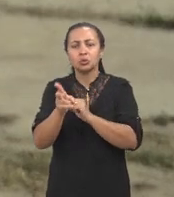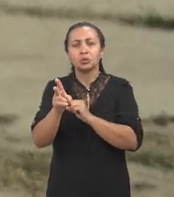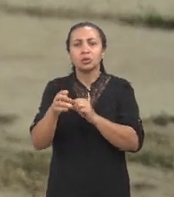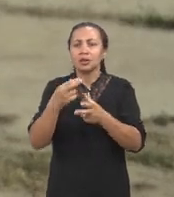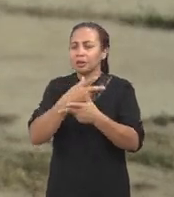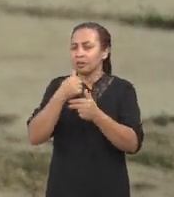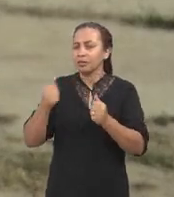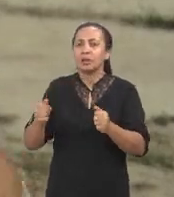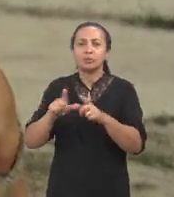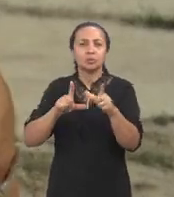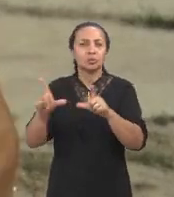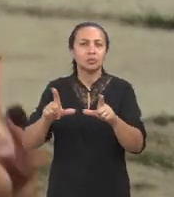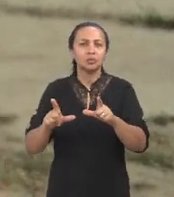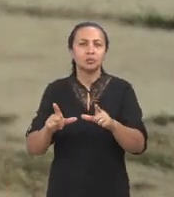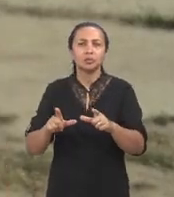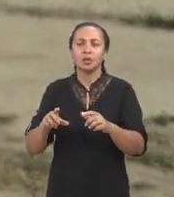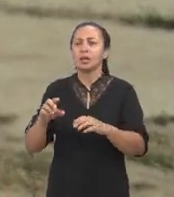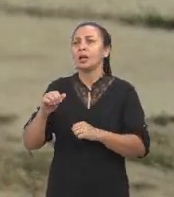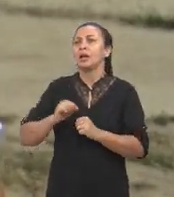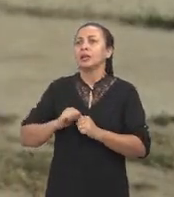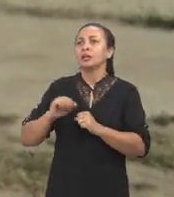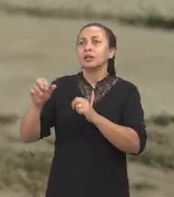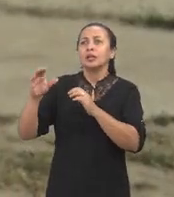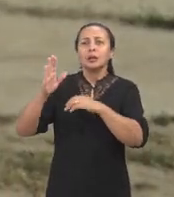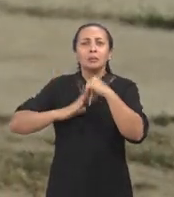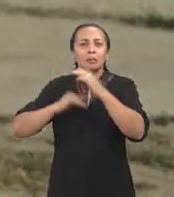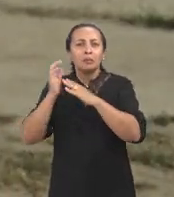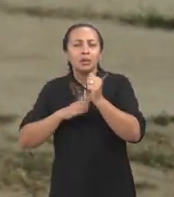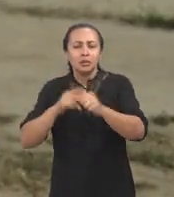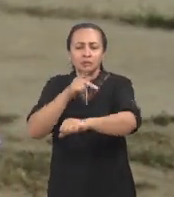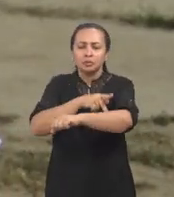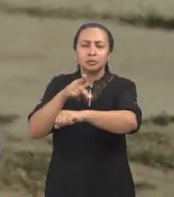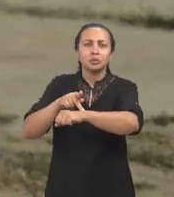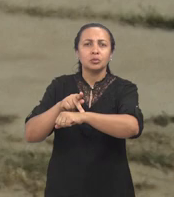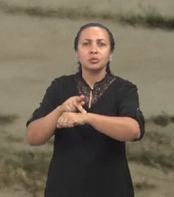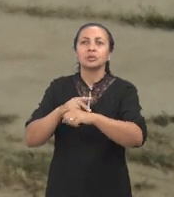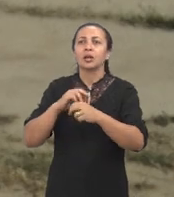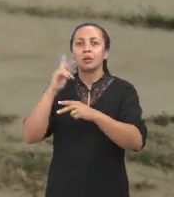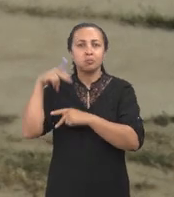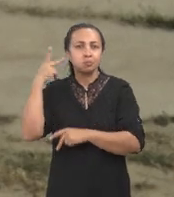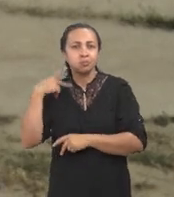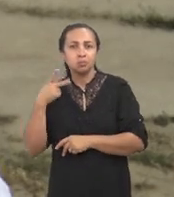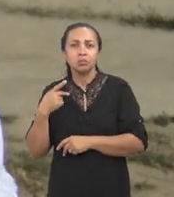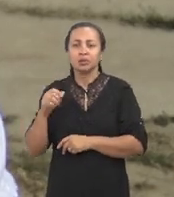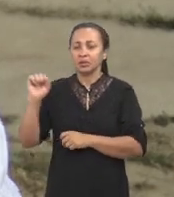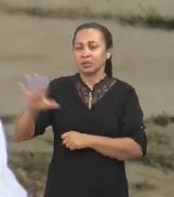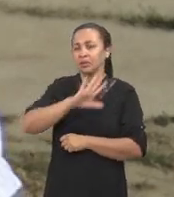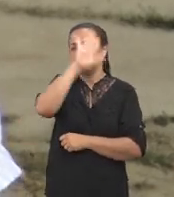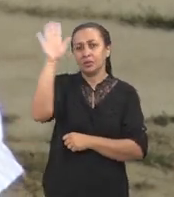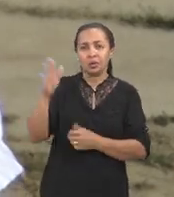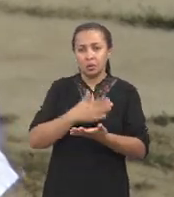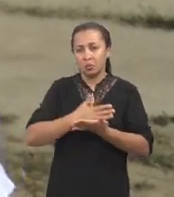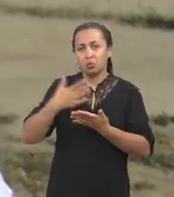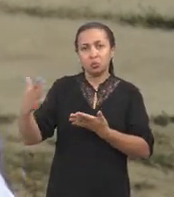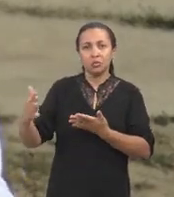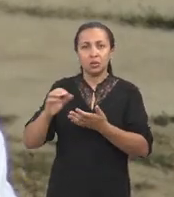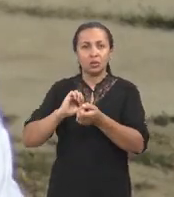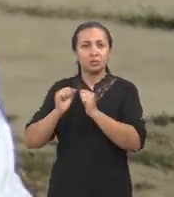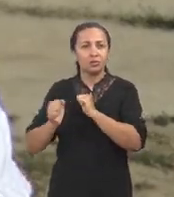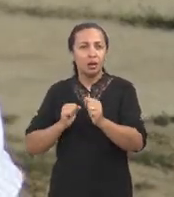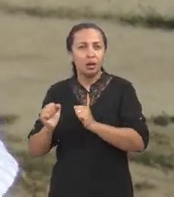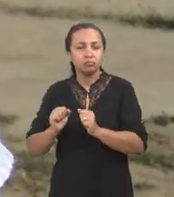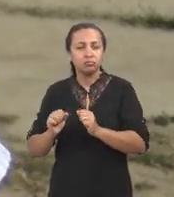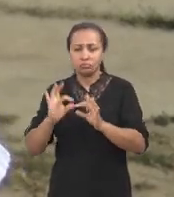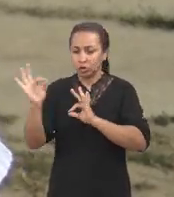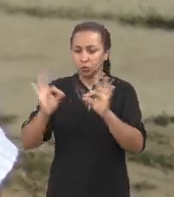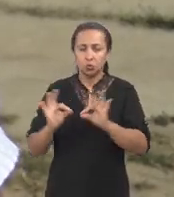continuada com vários programas na gestão escolar na prática pedagógica essas políticas educacionais nesse decorrer do plano